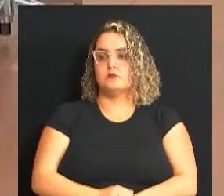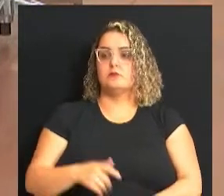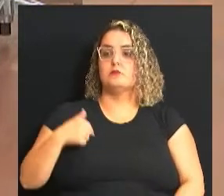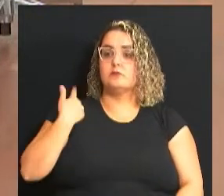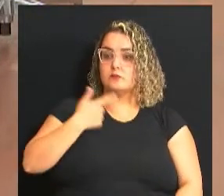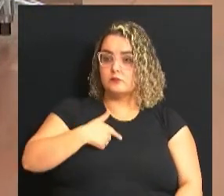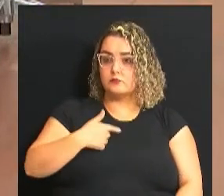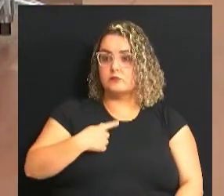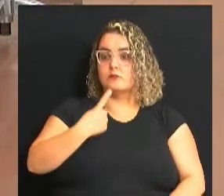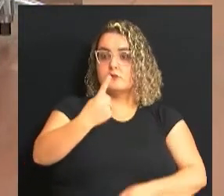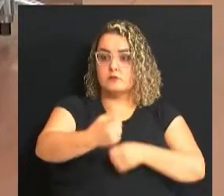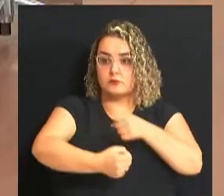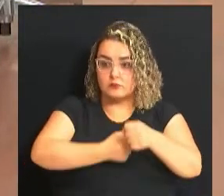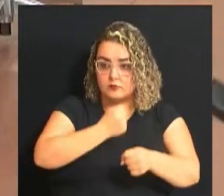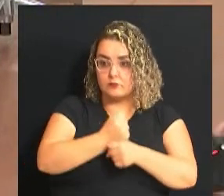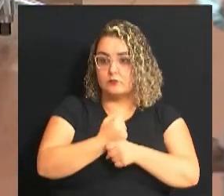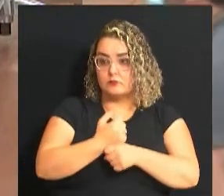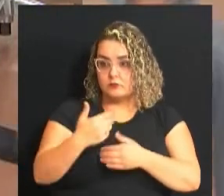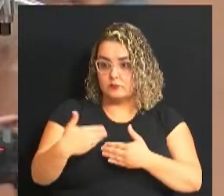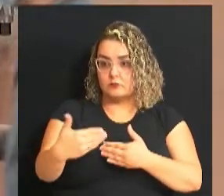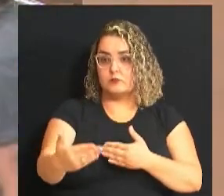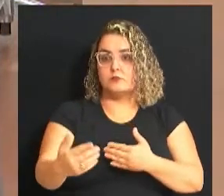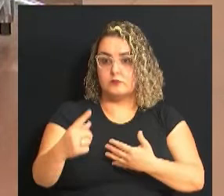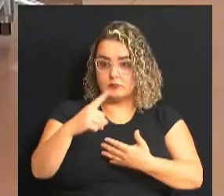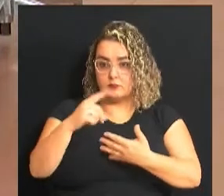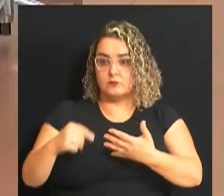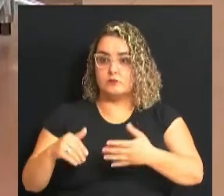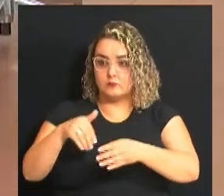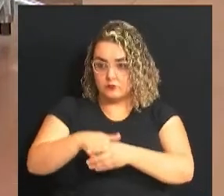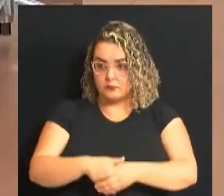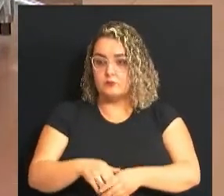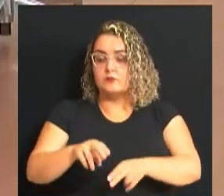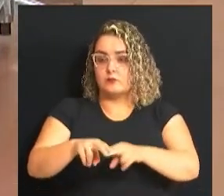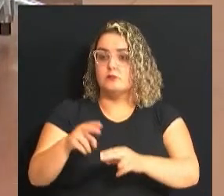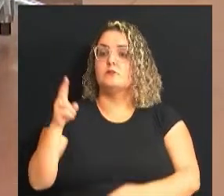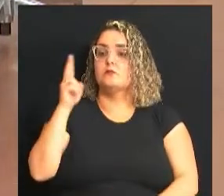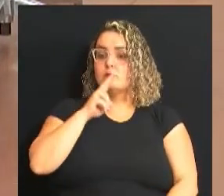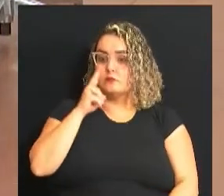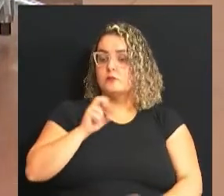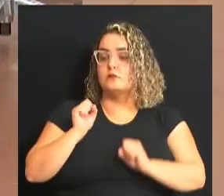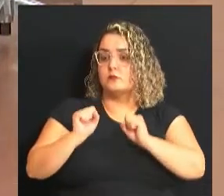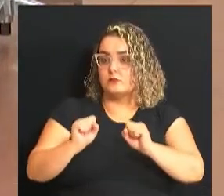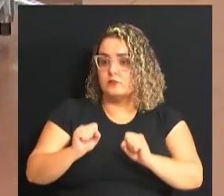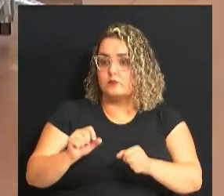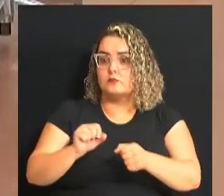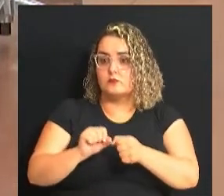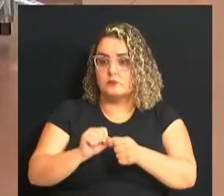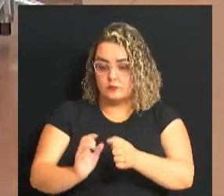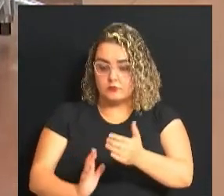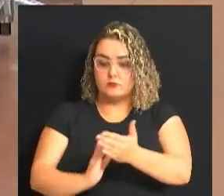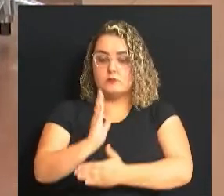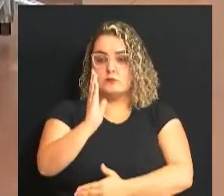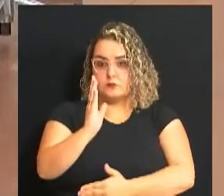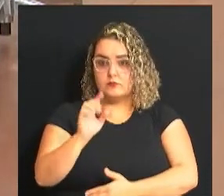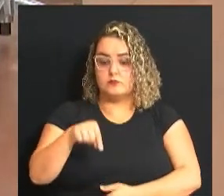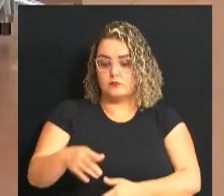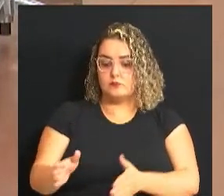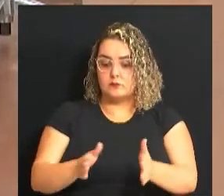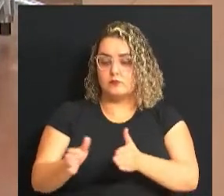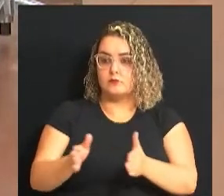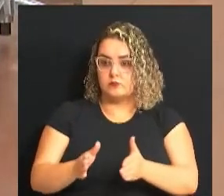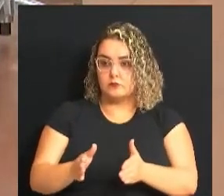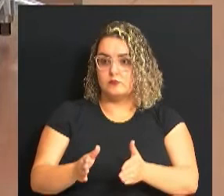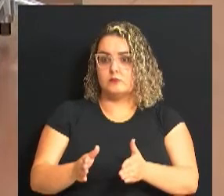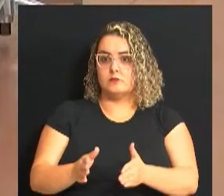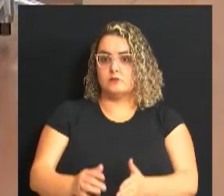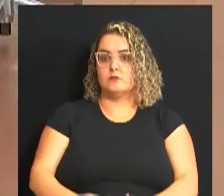há um ano da próxima eleição do Conselho Tutelar. Por isso, a urgência de que nós possamos fazer a aprovação neste momento deste